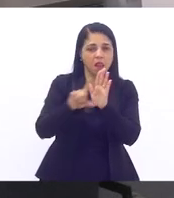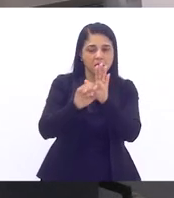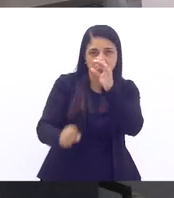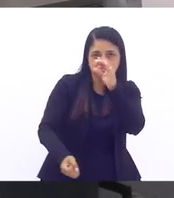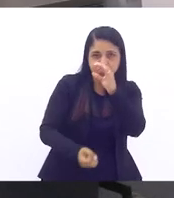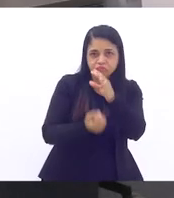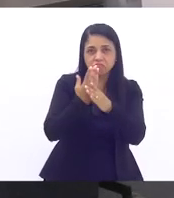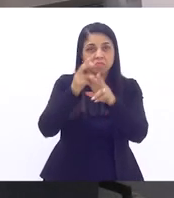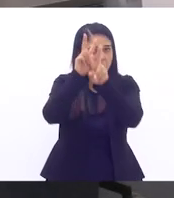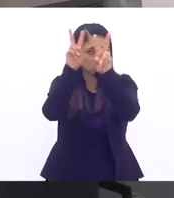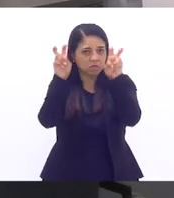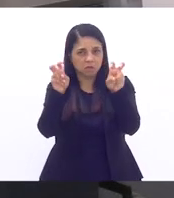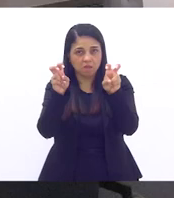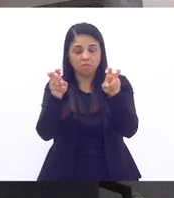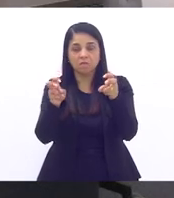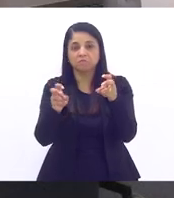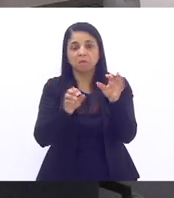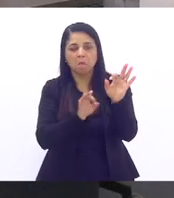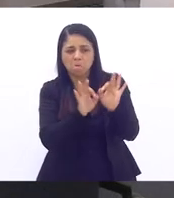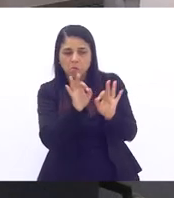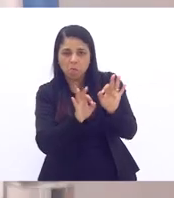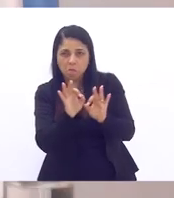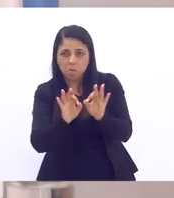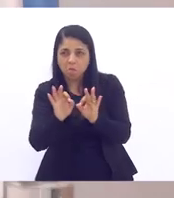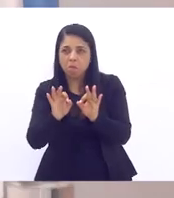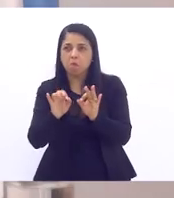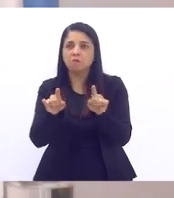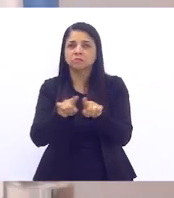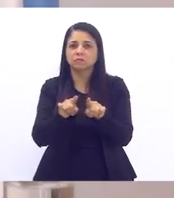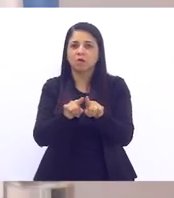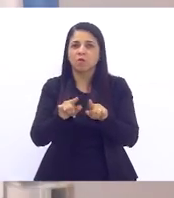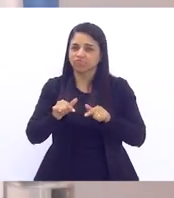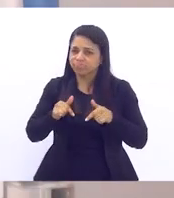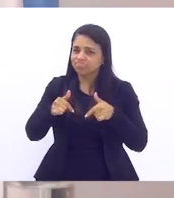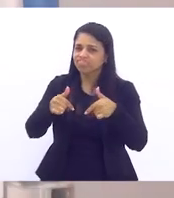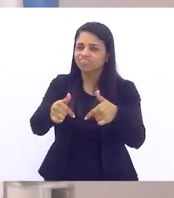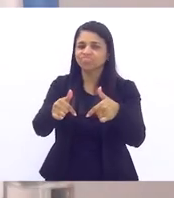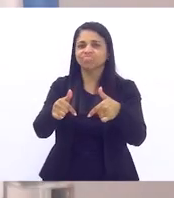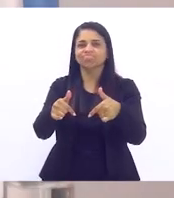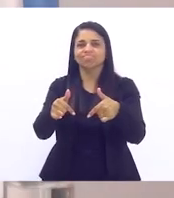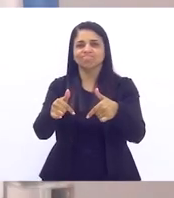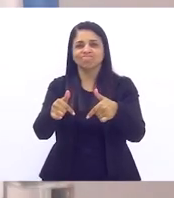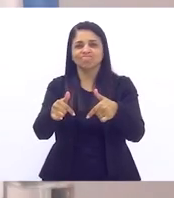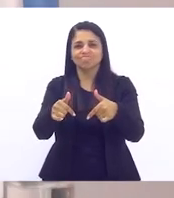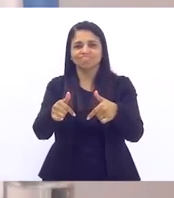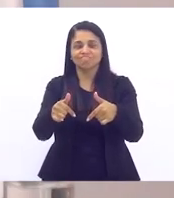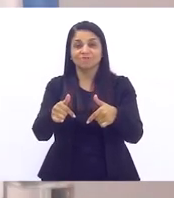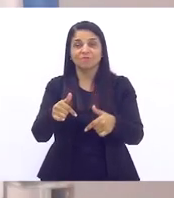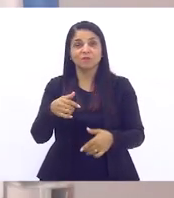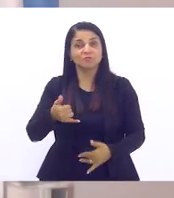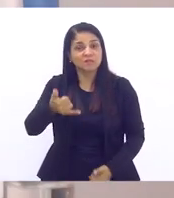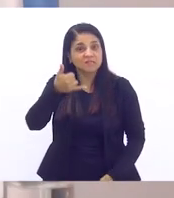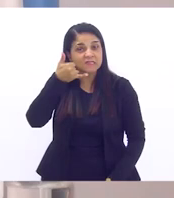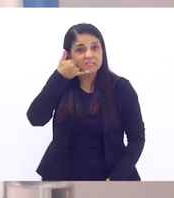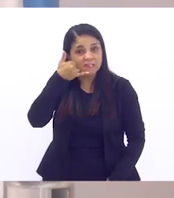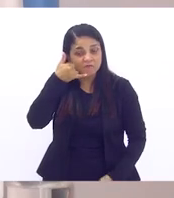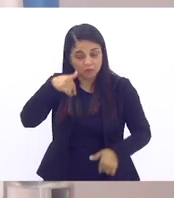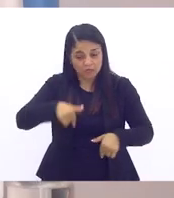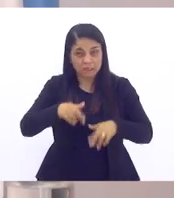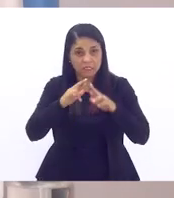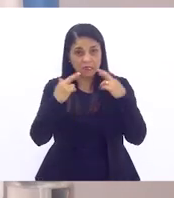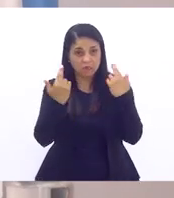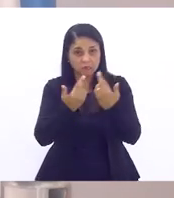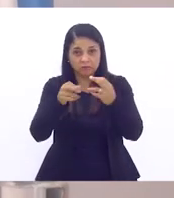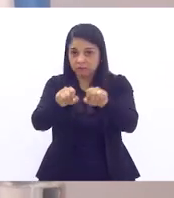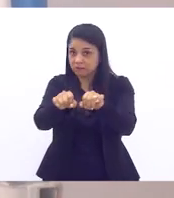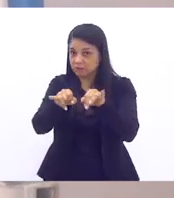sobre o tema criando um programa teve o altruísmo a dignidade de por telefone quando estávamos reunidos aqui na